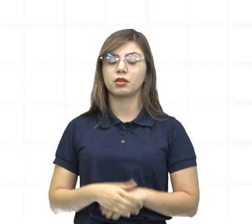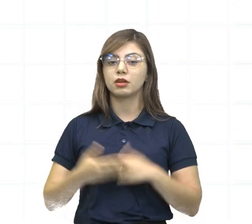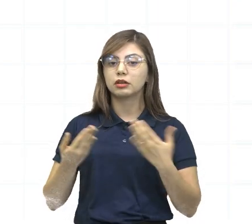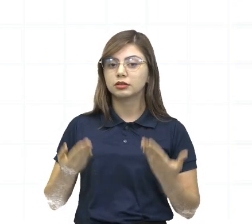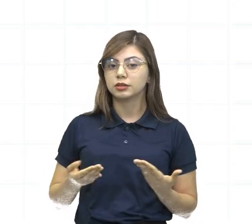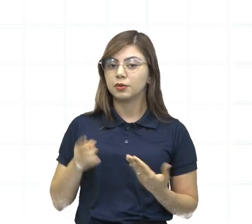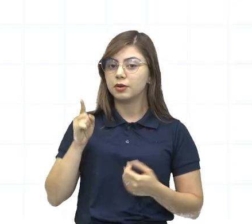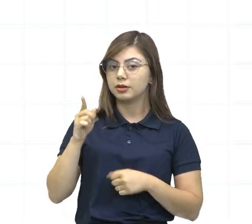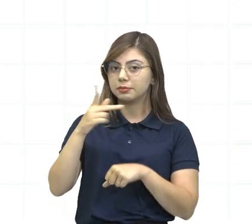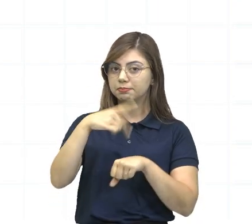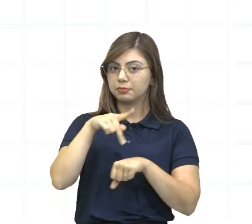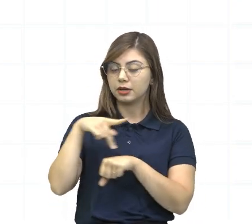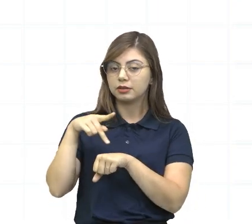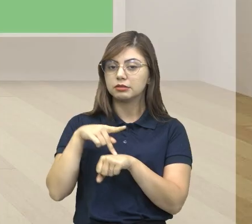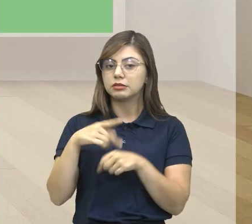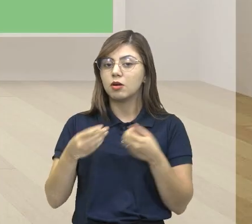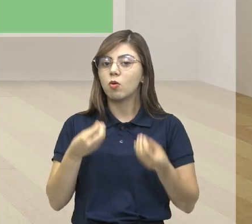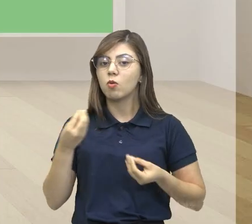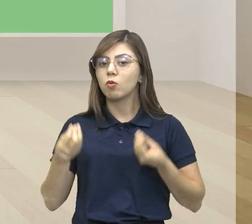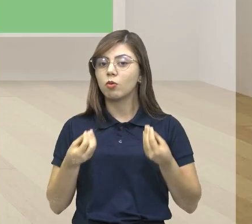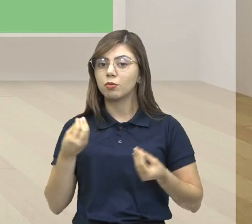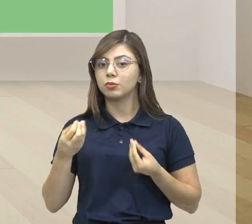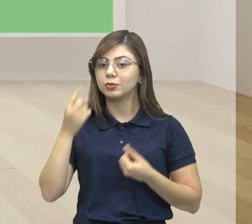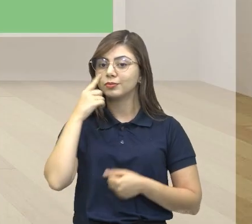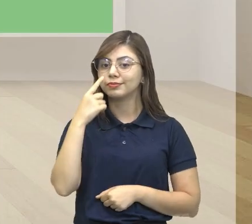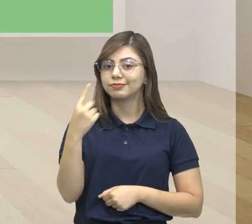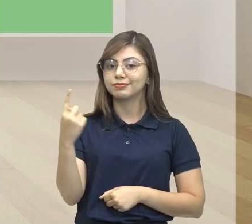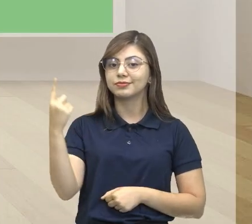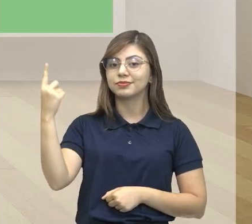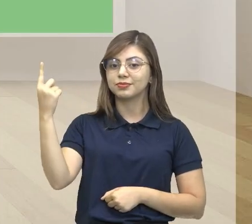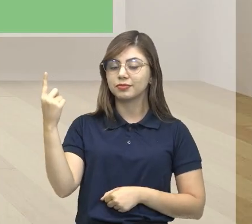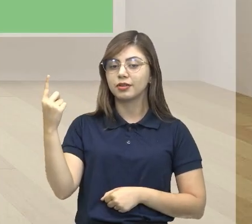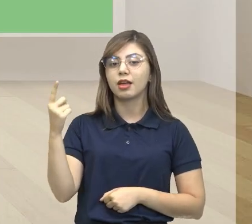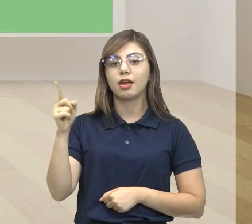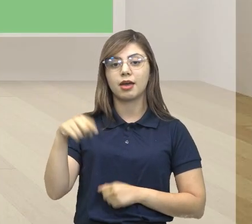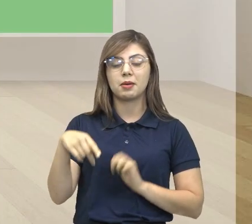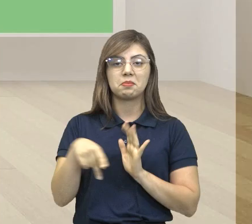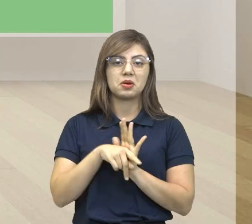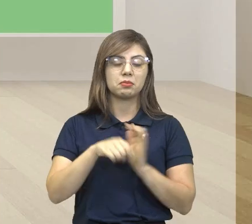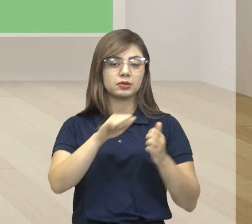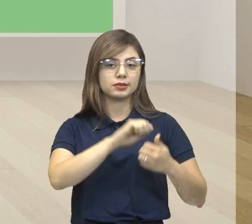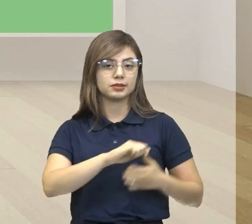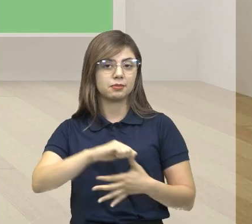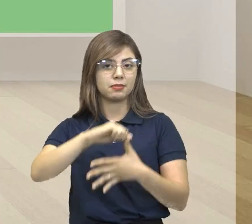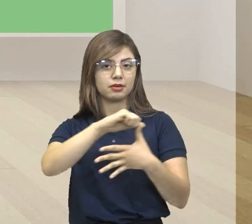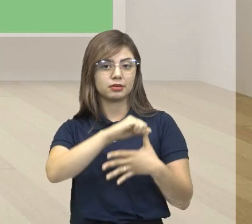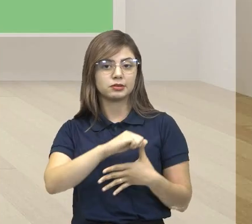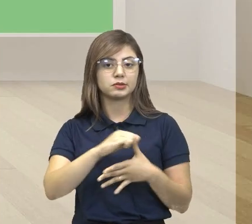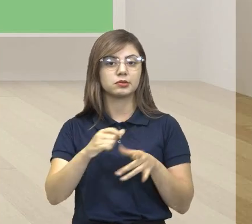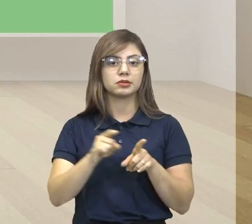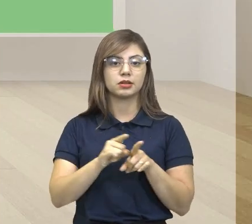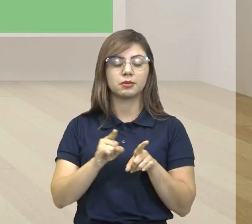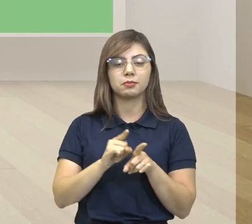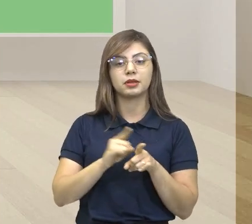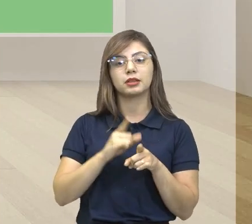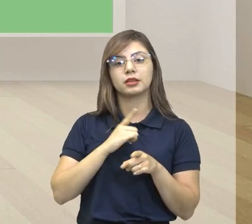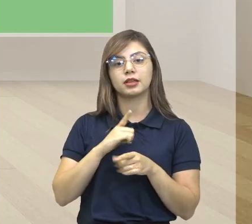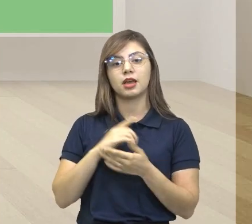aqui, gente, eles são países, então, né, países, por exemplo, da América do Sul, alguns países da